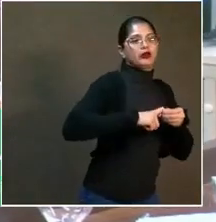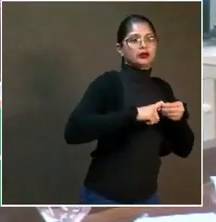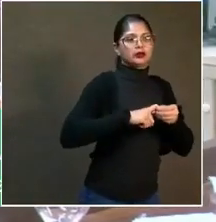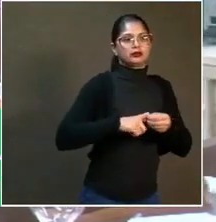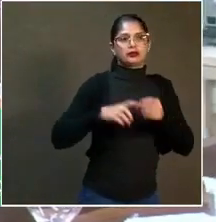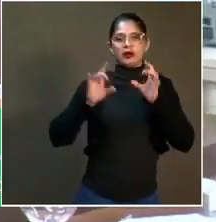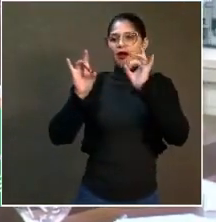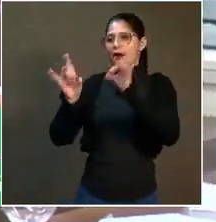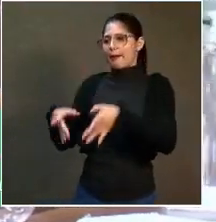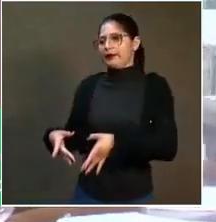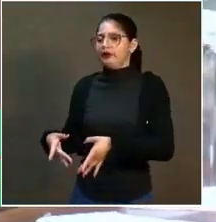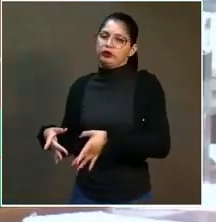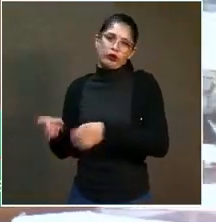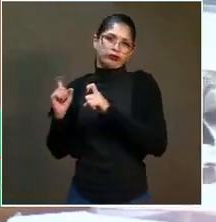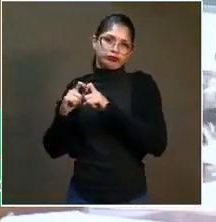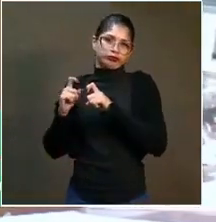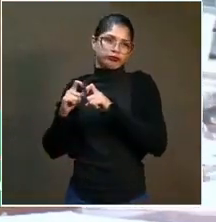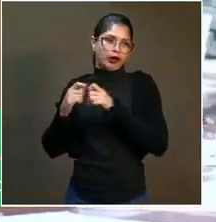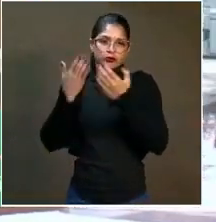ele largou o tratamento de mão.